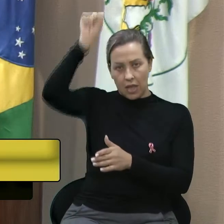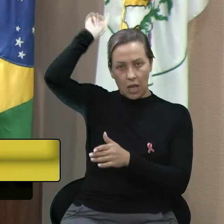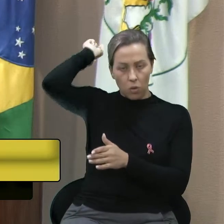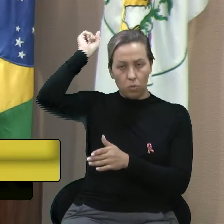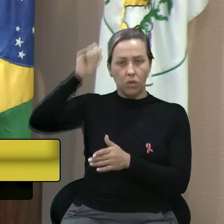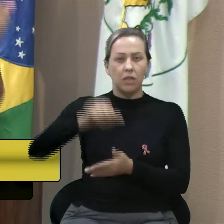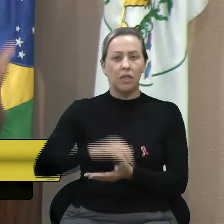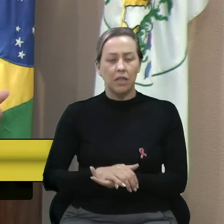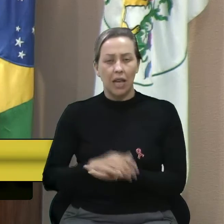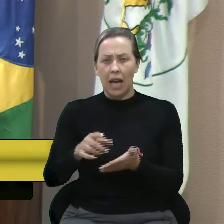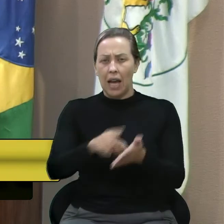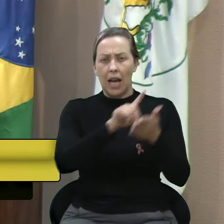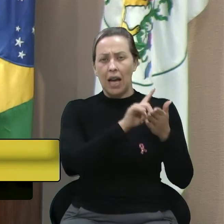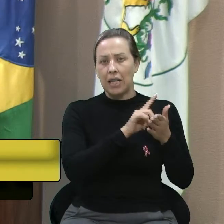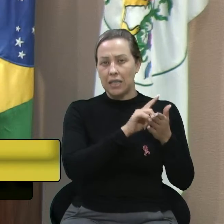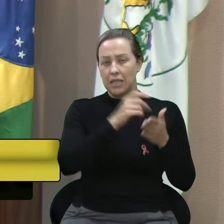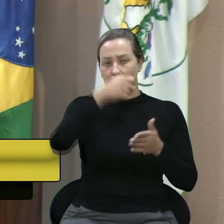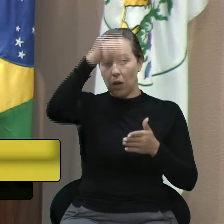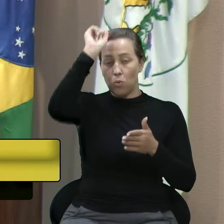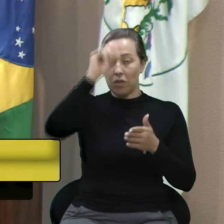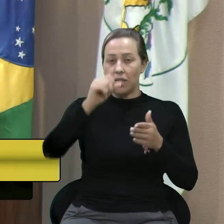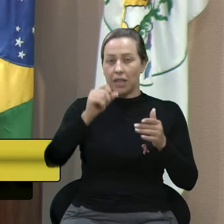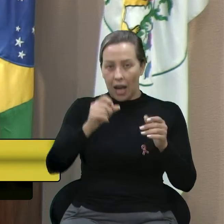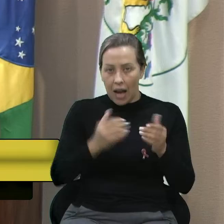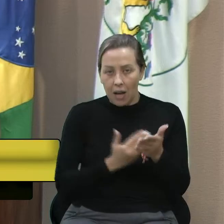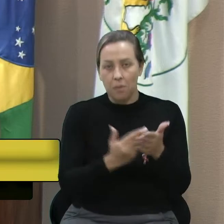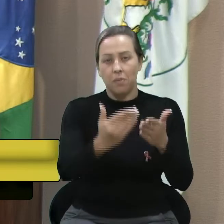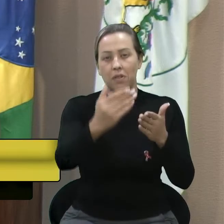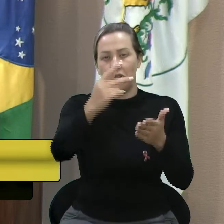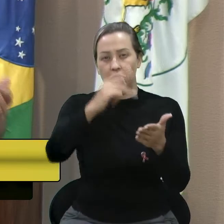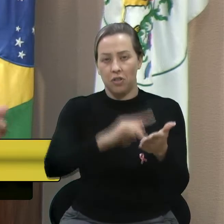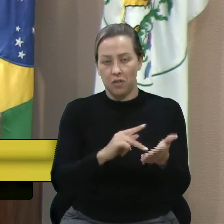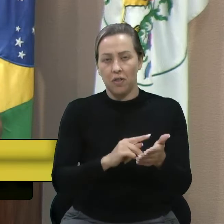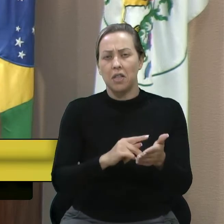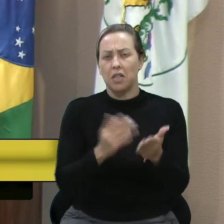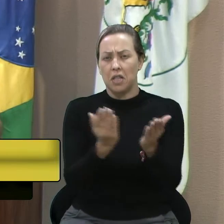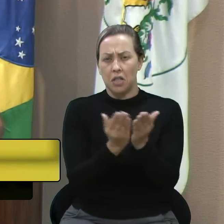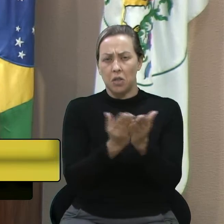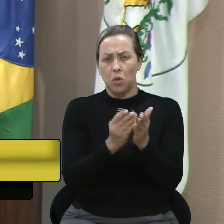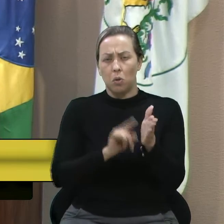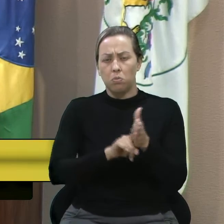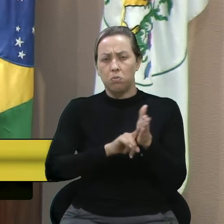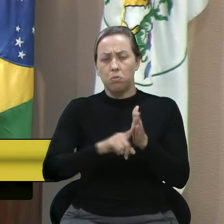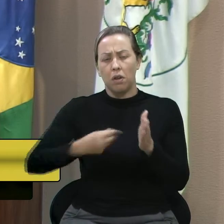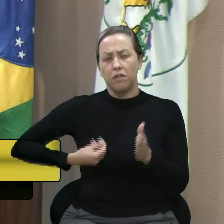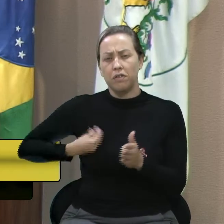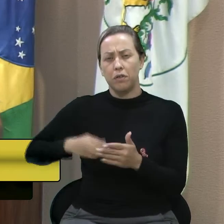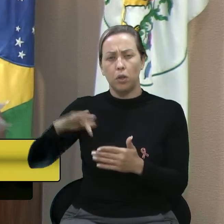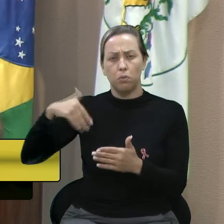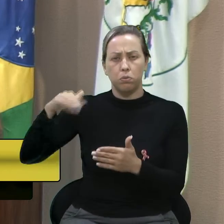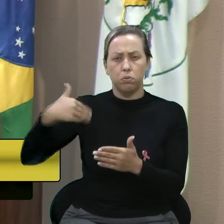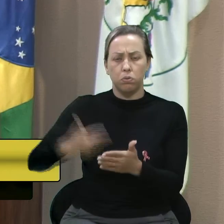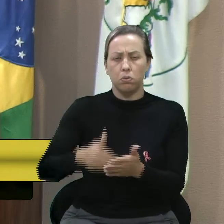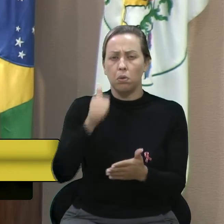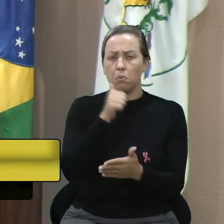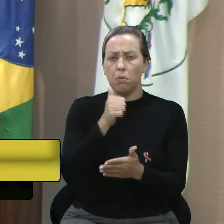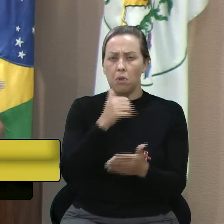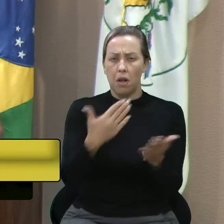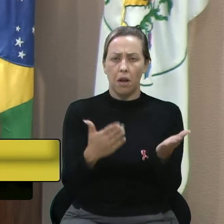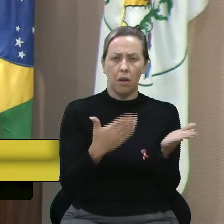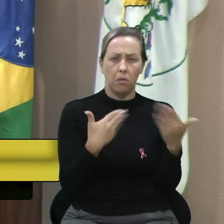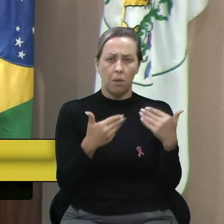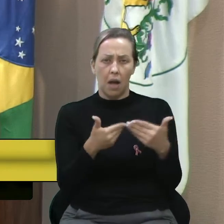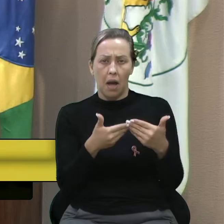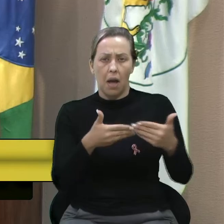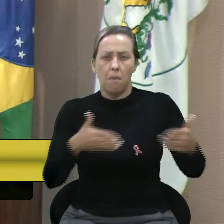Sul, antes da universidade ser universidade, né, e que estudou até o fim da sua vida, uma mulher de diálogo, uma